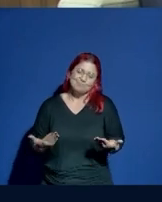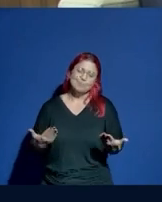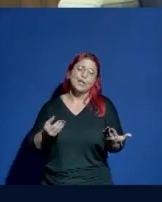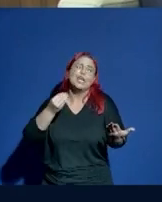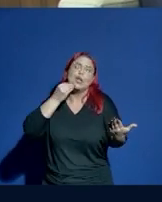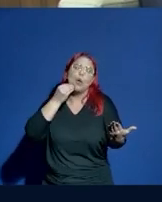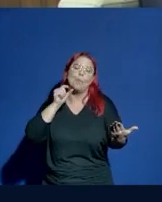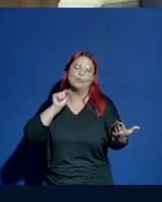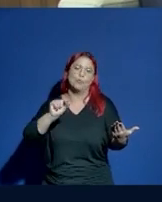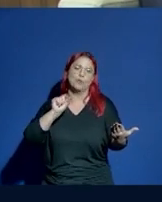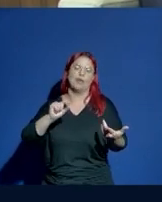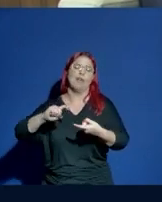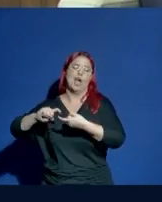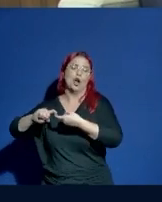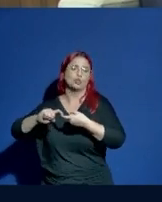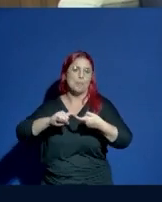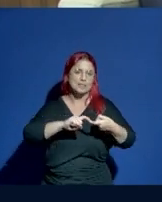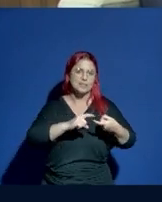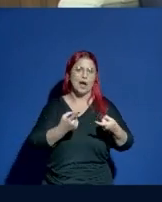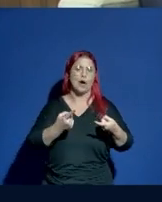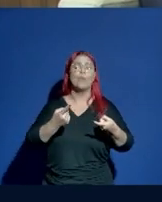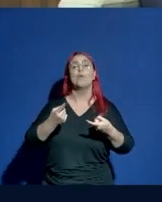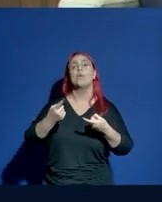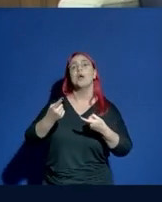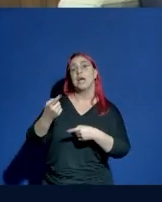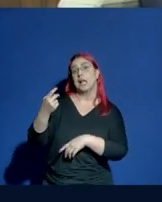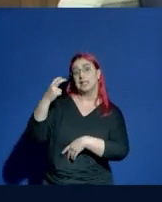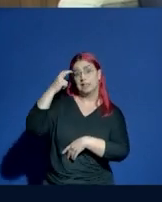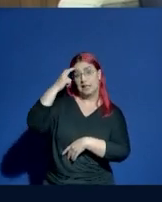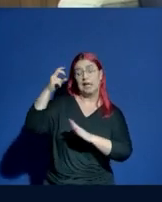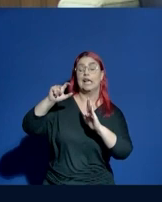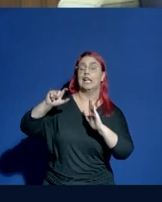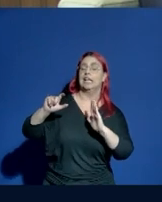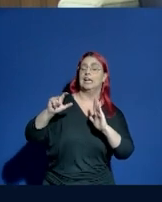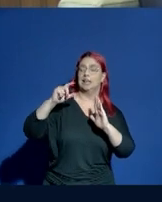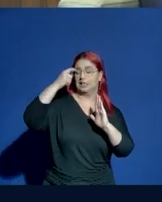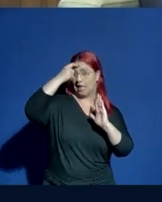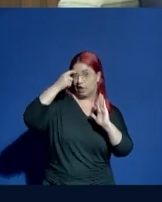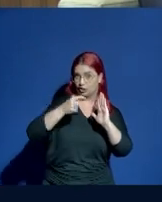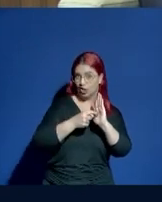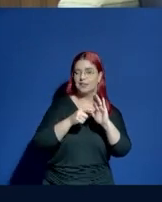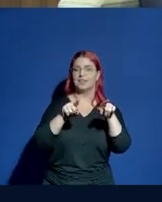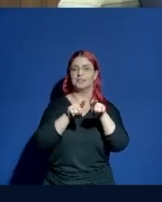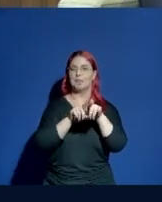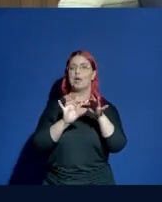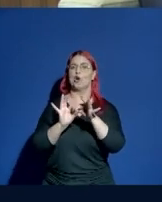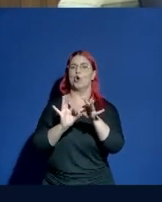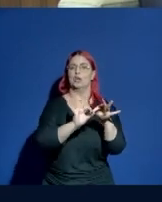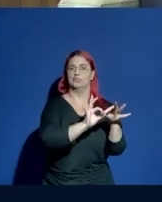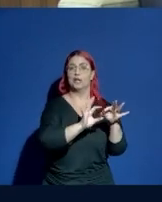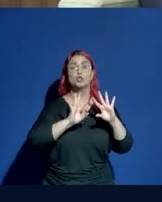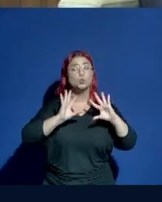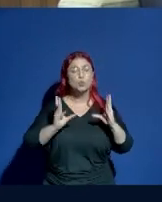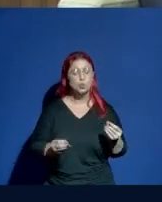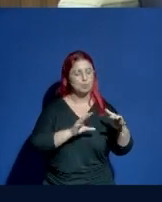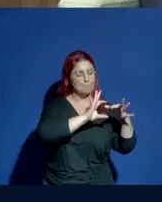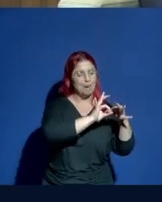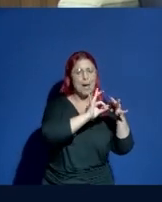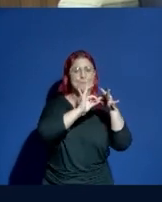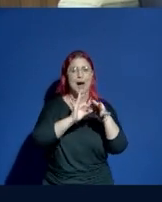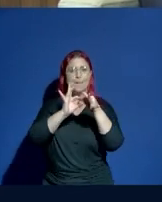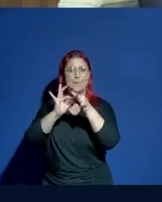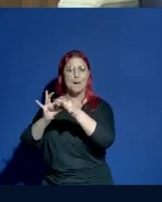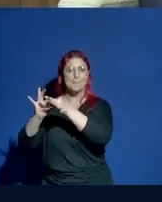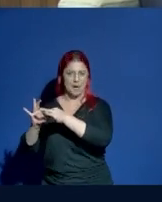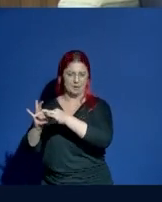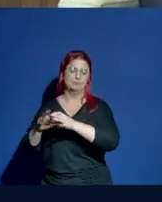trazendo automação inteligência e conectividade tá esse segmentos todos tão conectados a